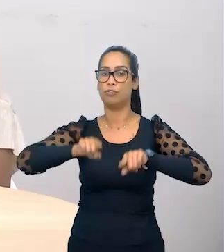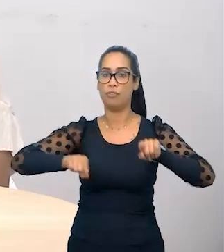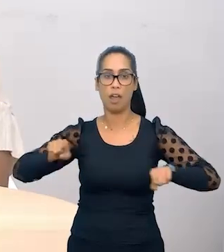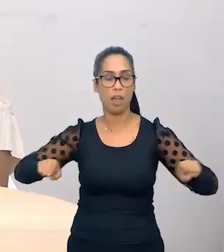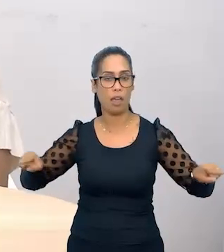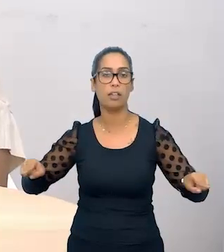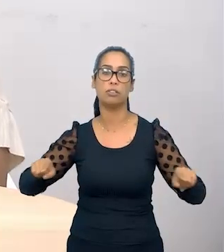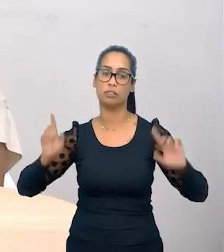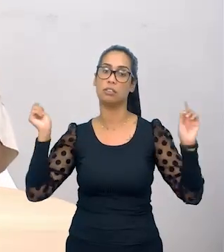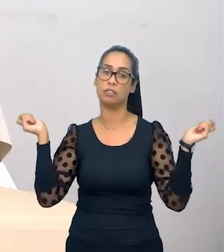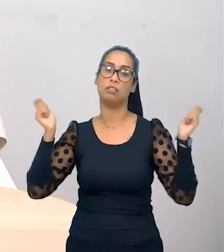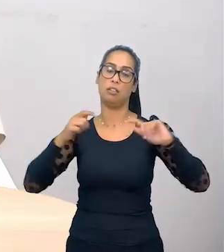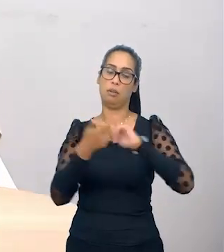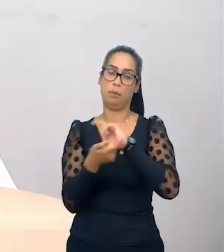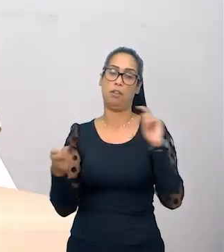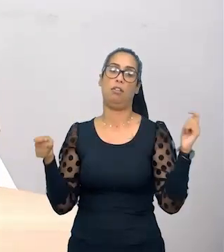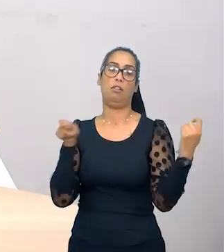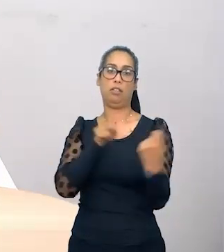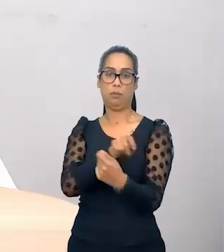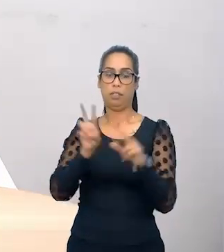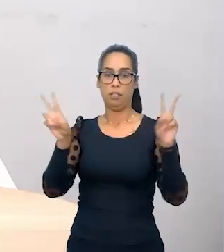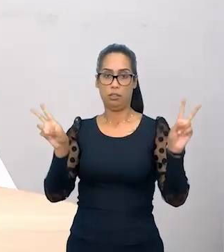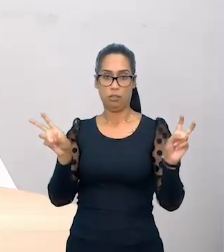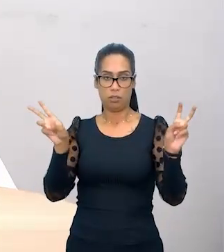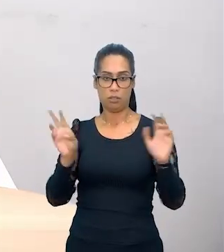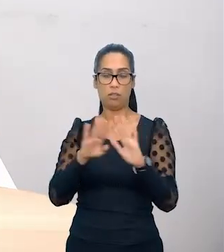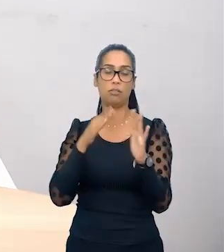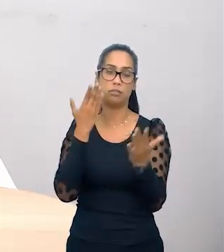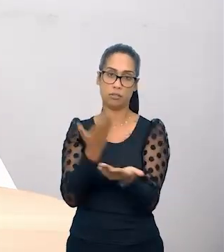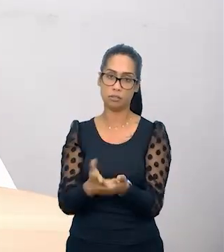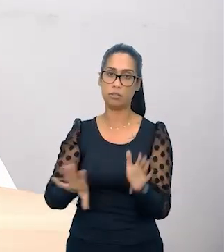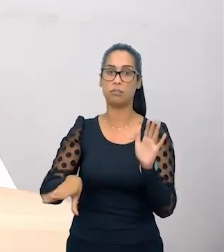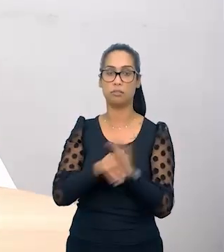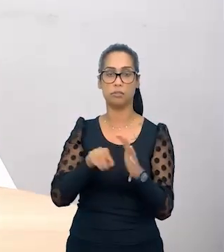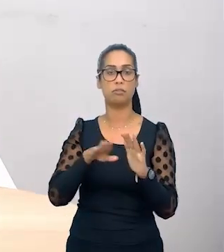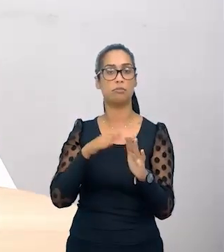inserindo a educação ambiental aí, dentro do âmbito, né, escolar.